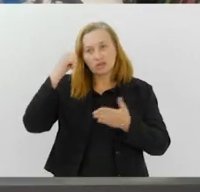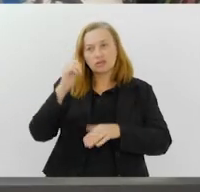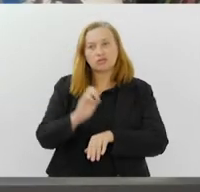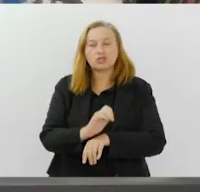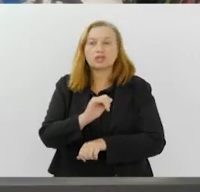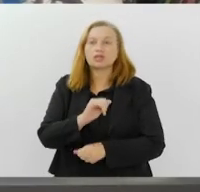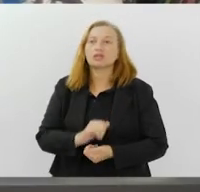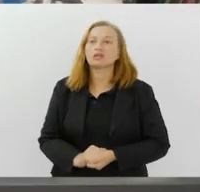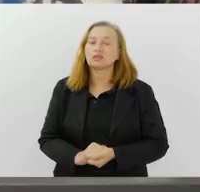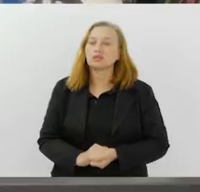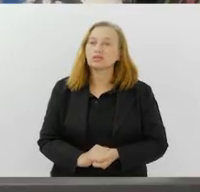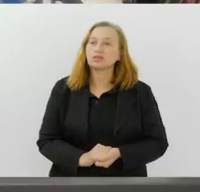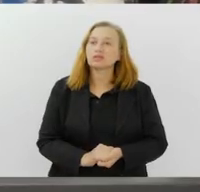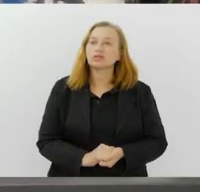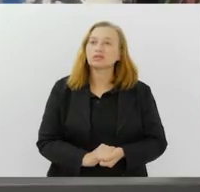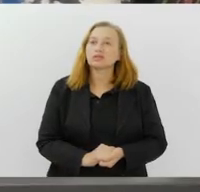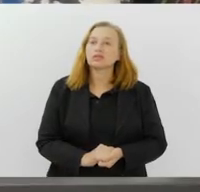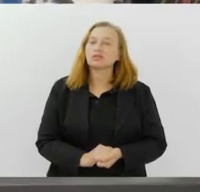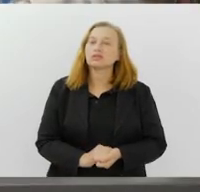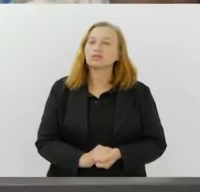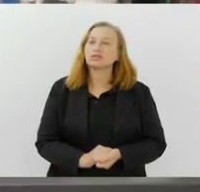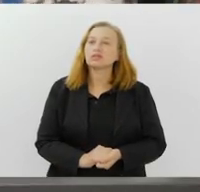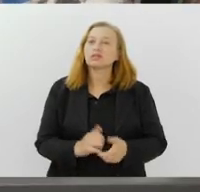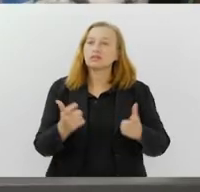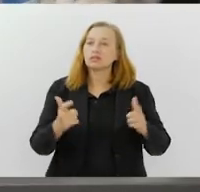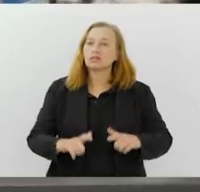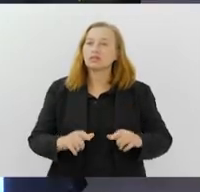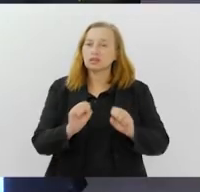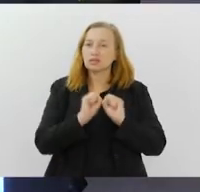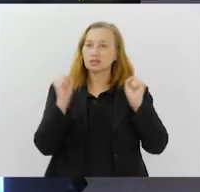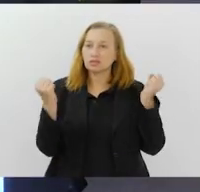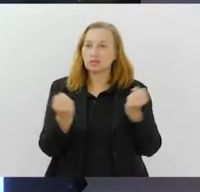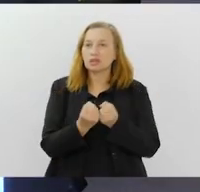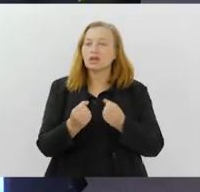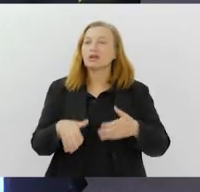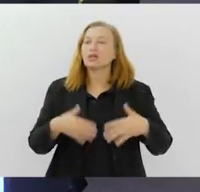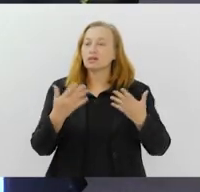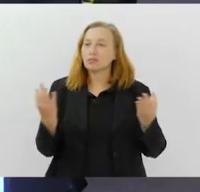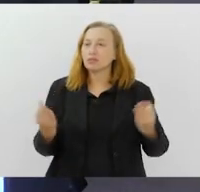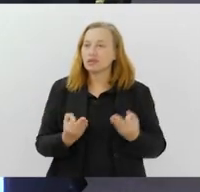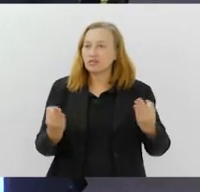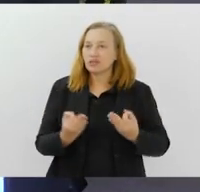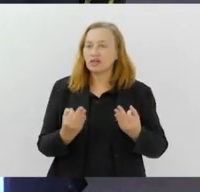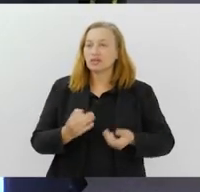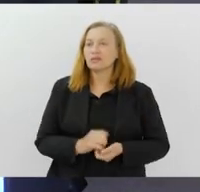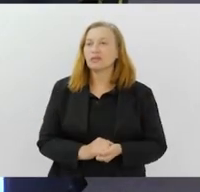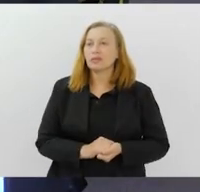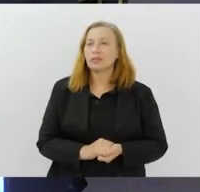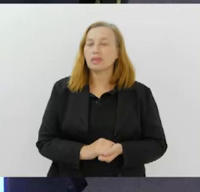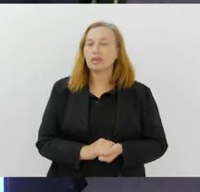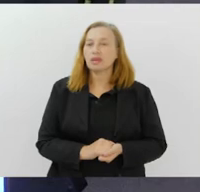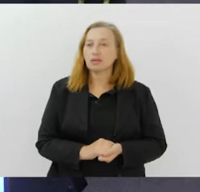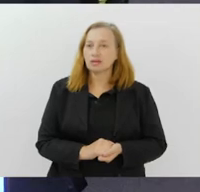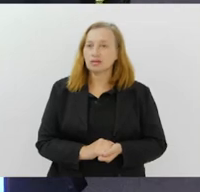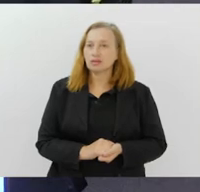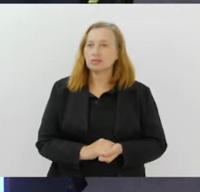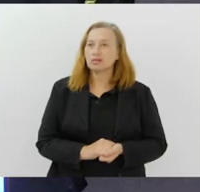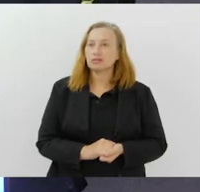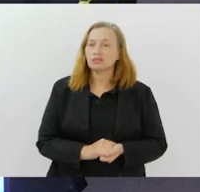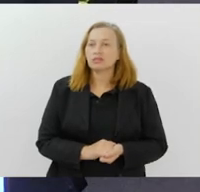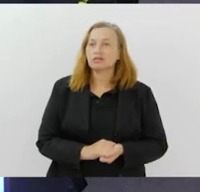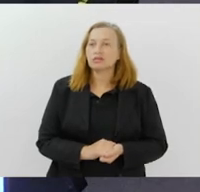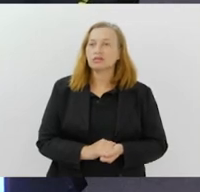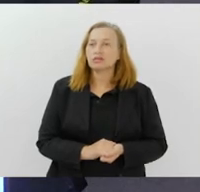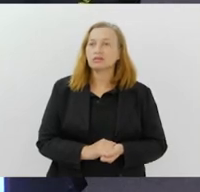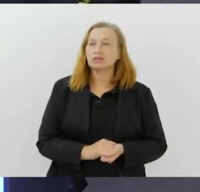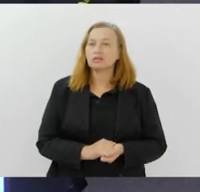estava fomentando esse espaço do seminário perfeito Dani abed Gum